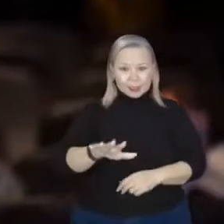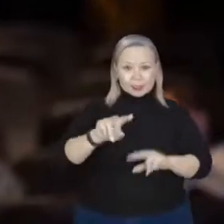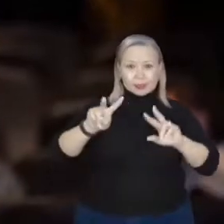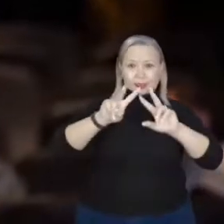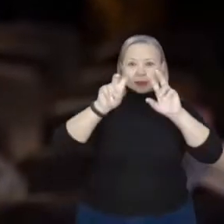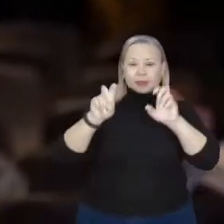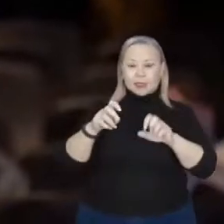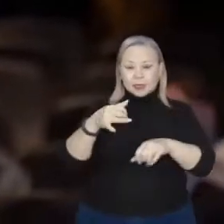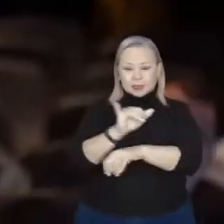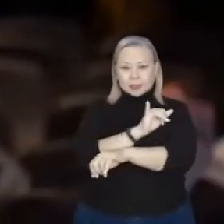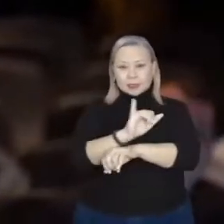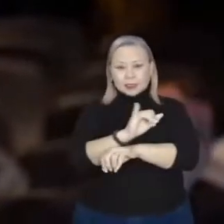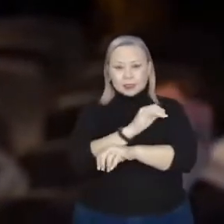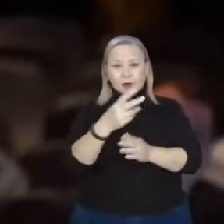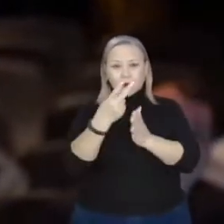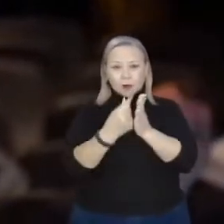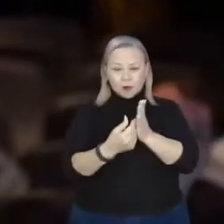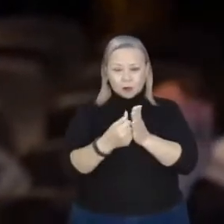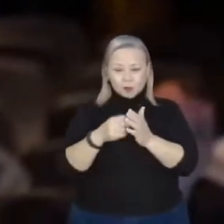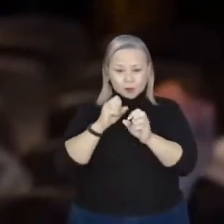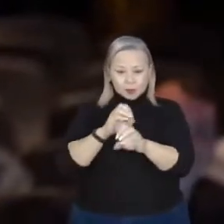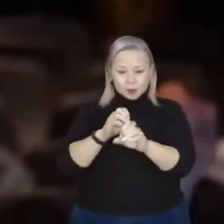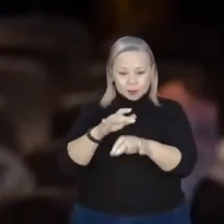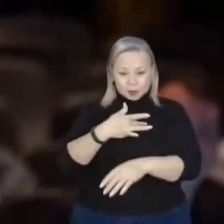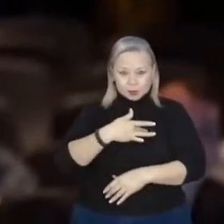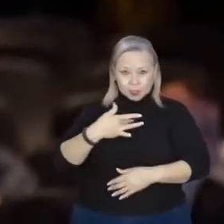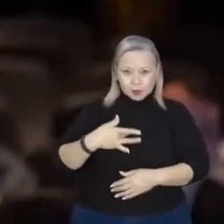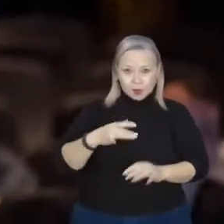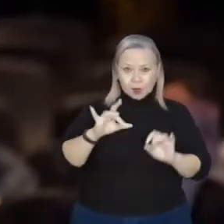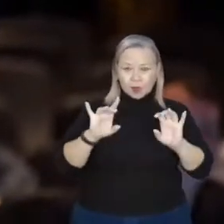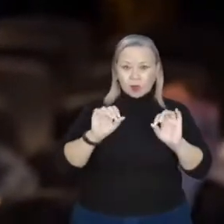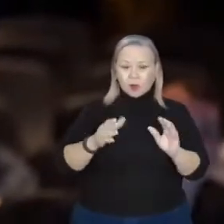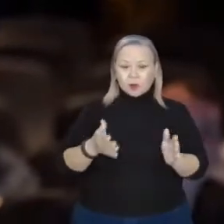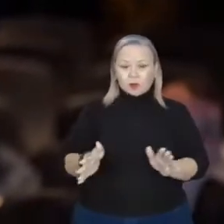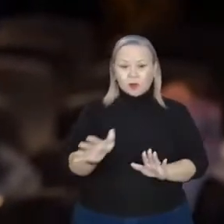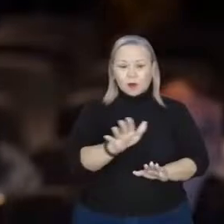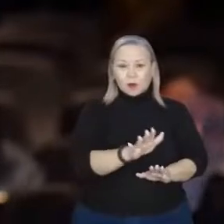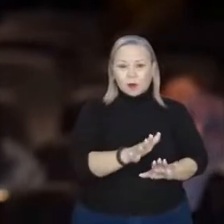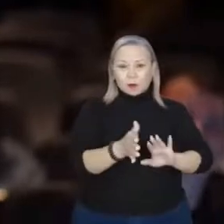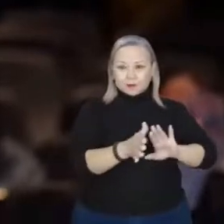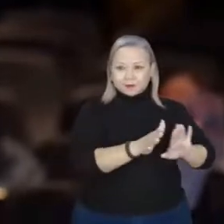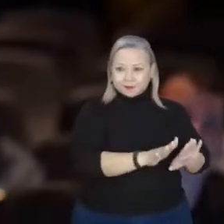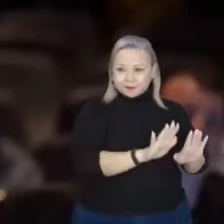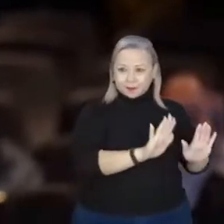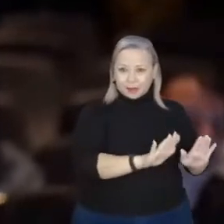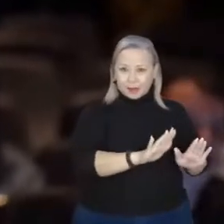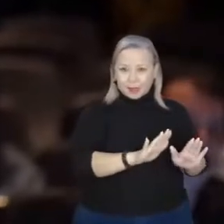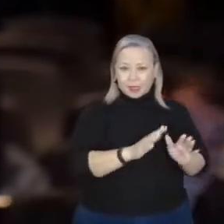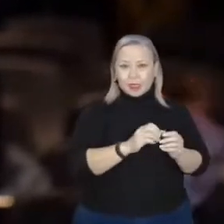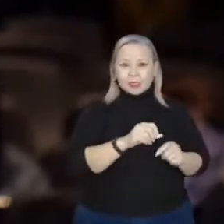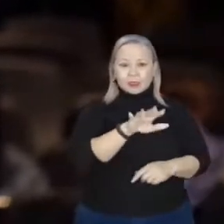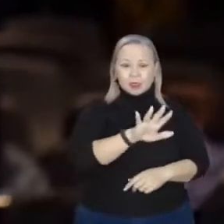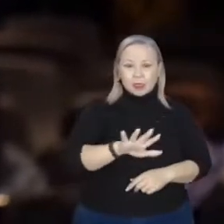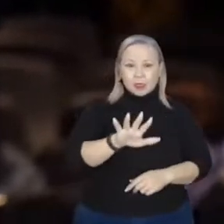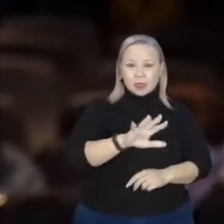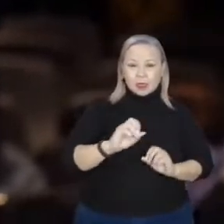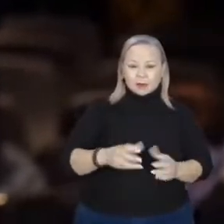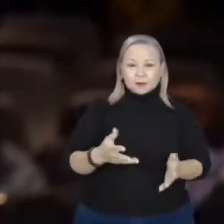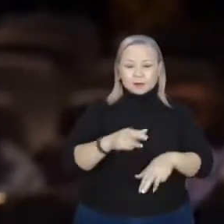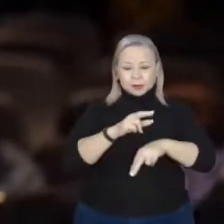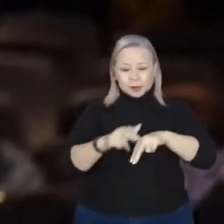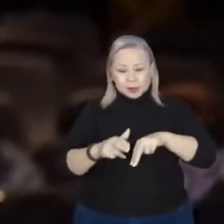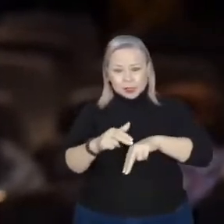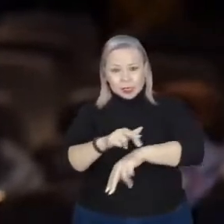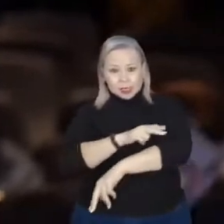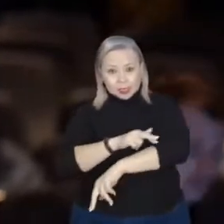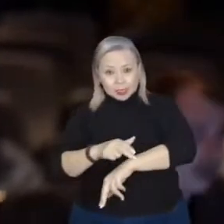como saúde e educação, ou se ficarão apenas confinados à pasta da igualdade racial, das mulheres, dos direitos humanos.